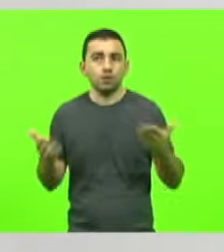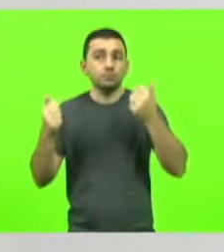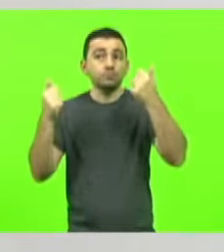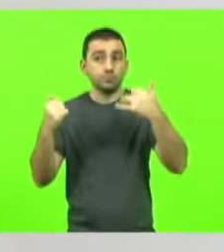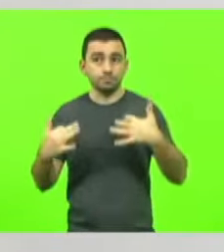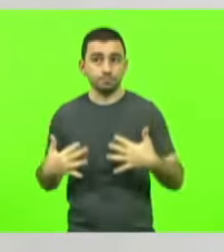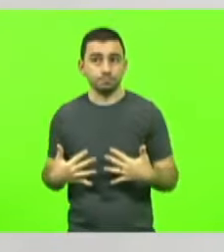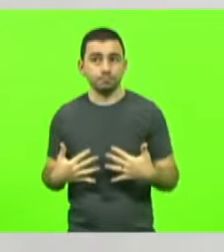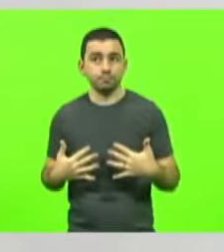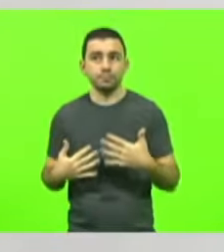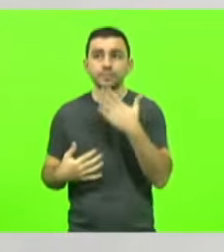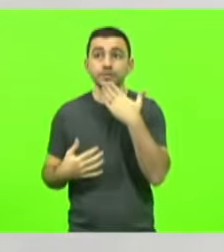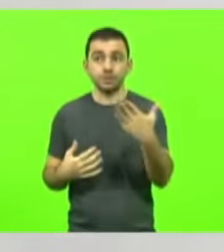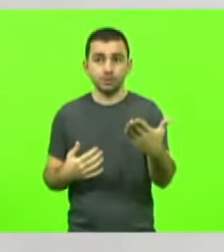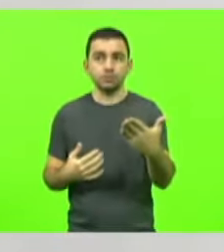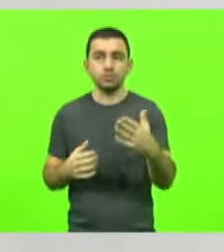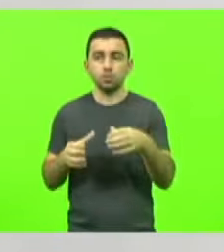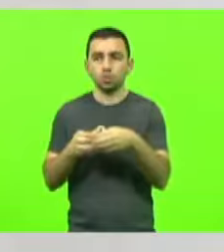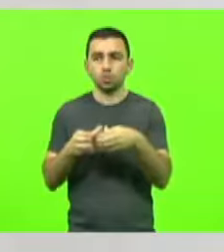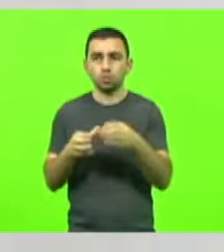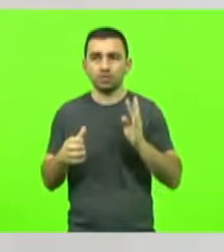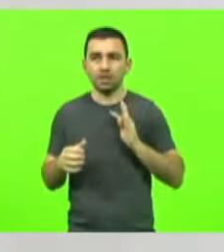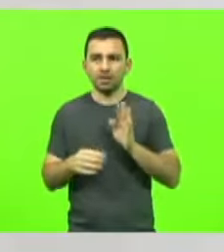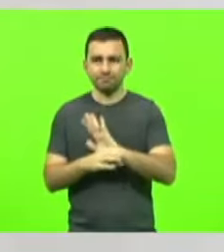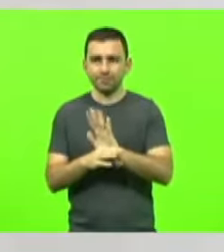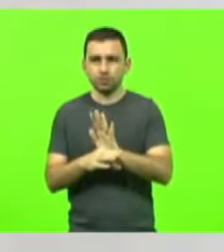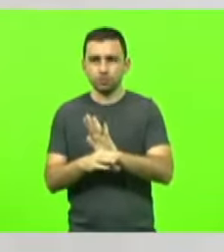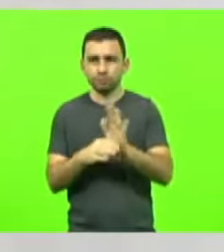gostaria de pedir para a equipe técnica que colocasse um videozinho ali.